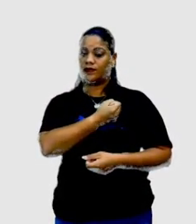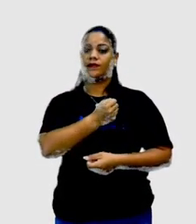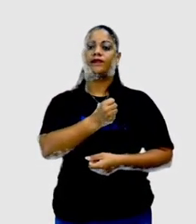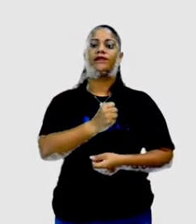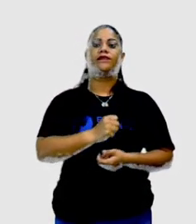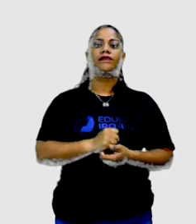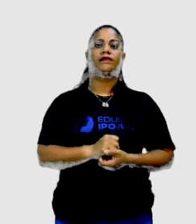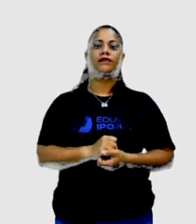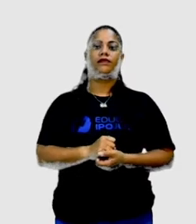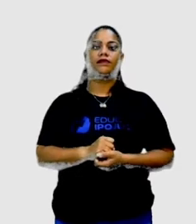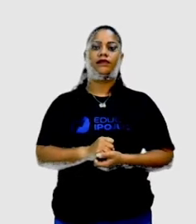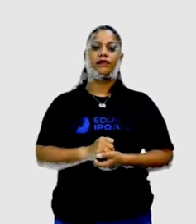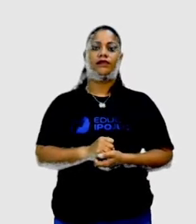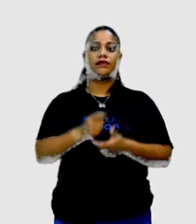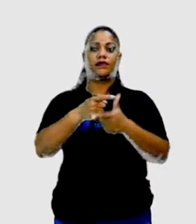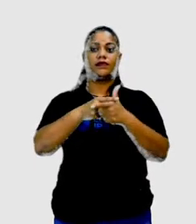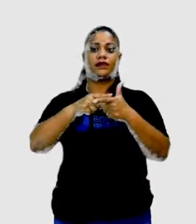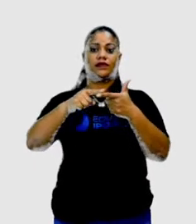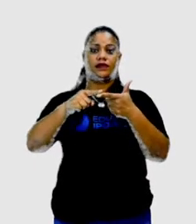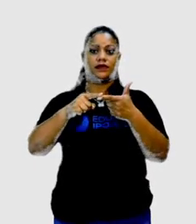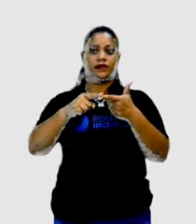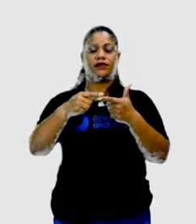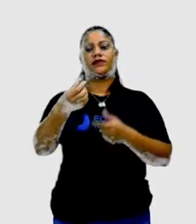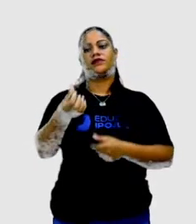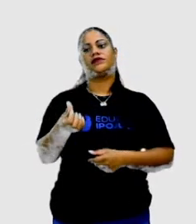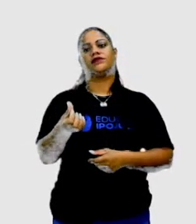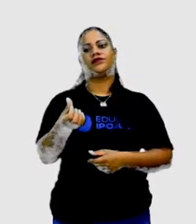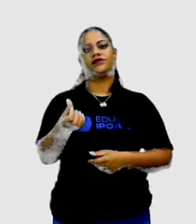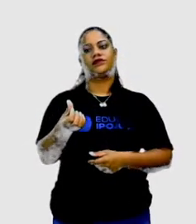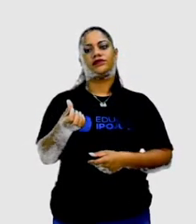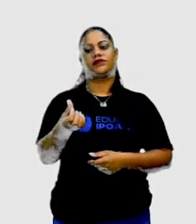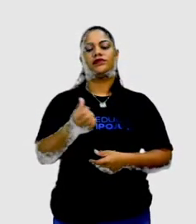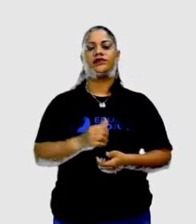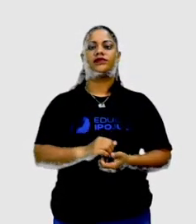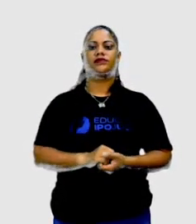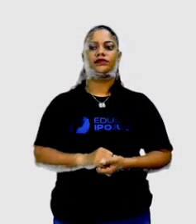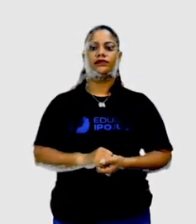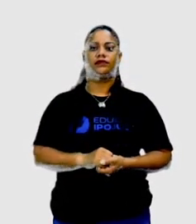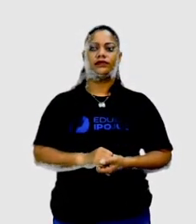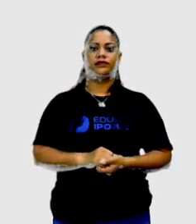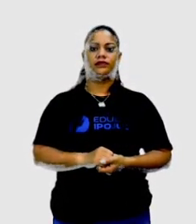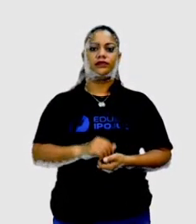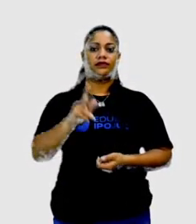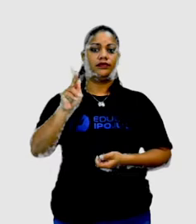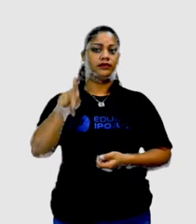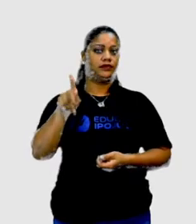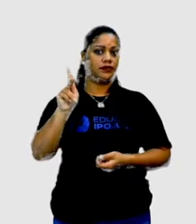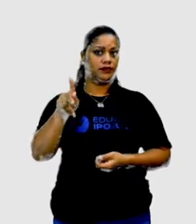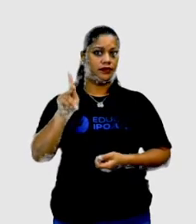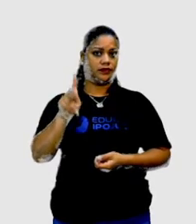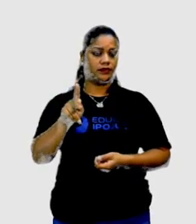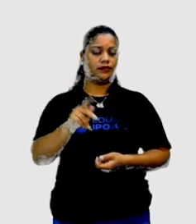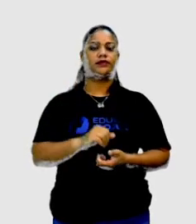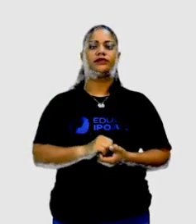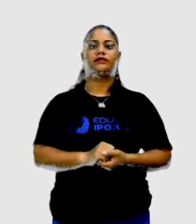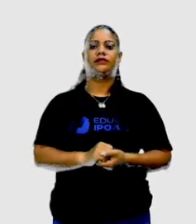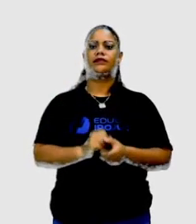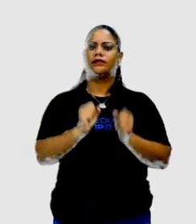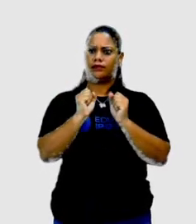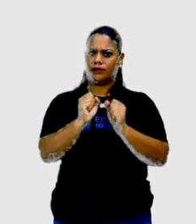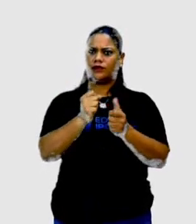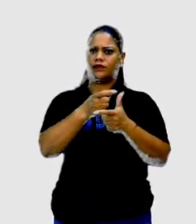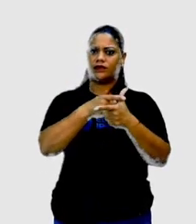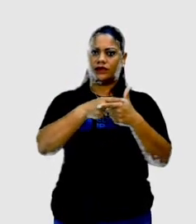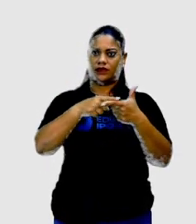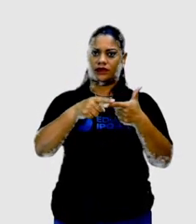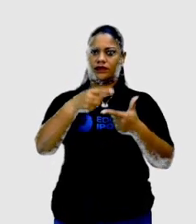é um número divisível por 6, tá certo? Se for par e a gente pode dividir